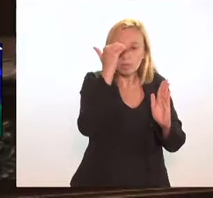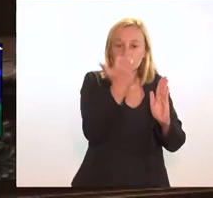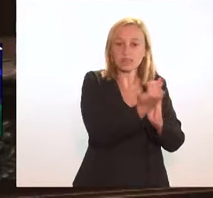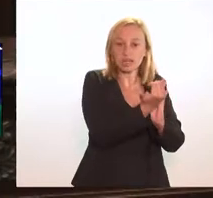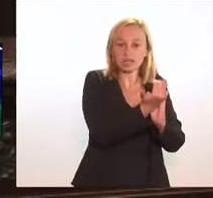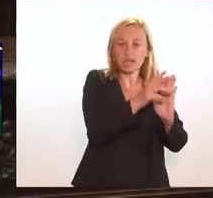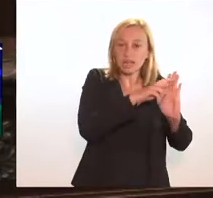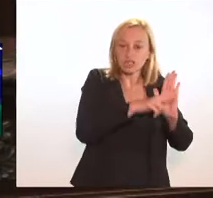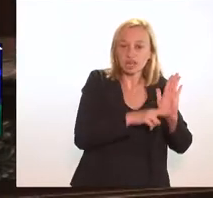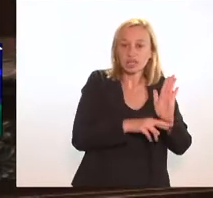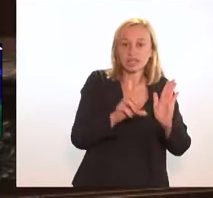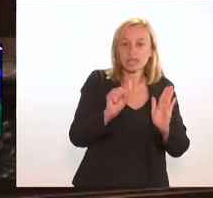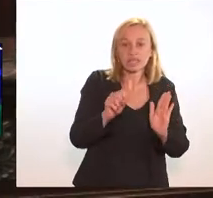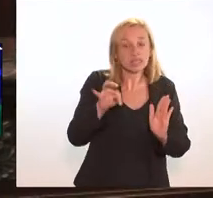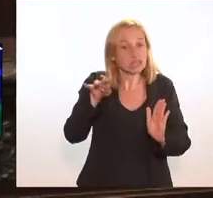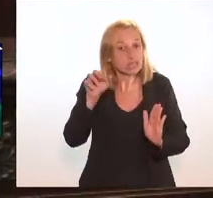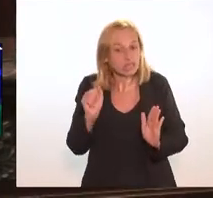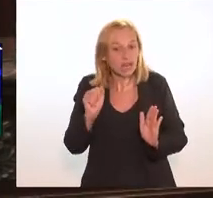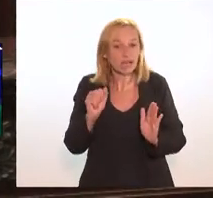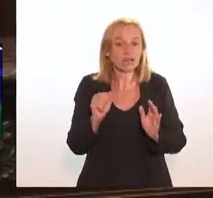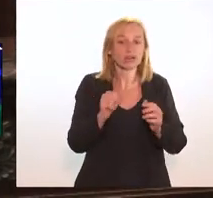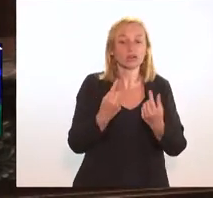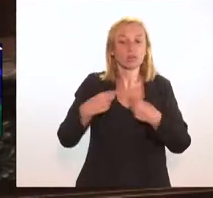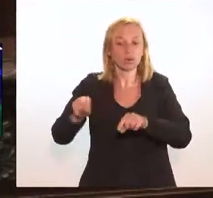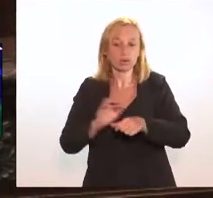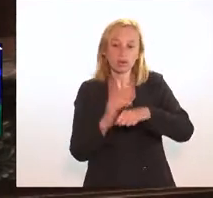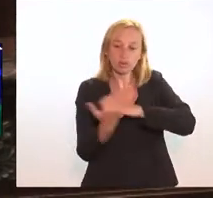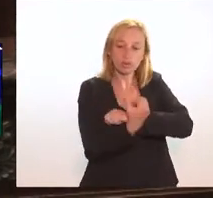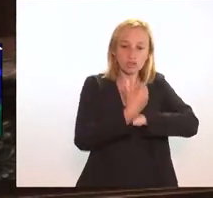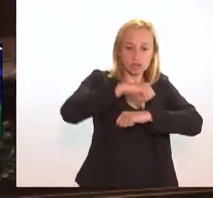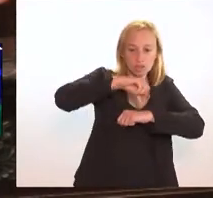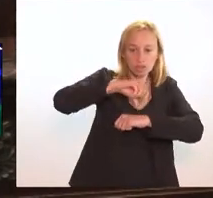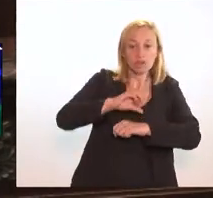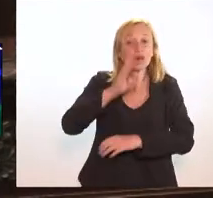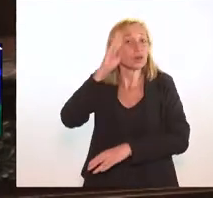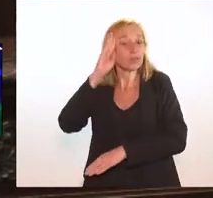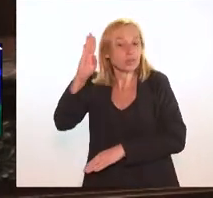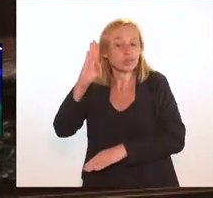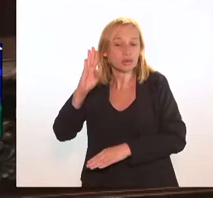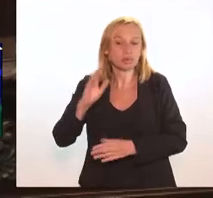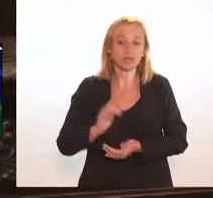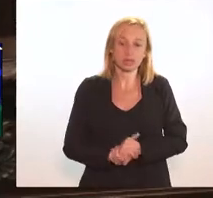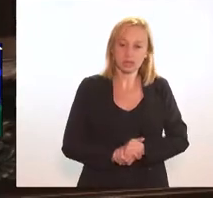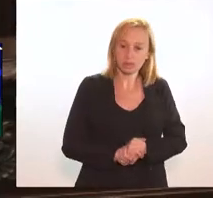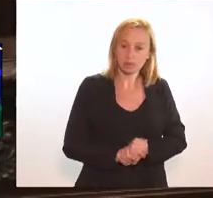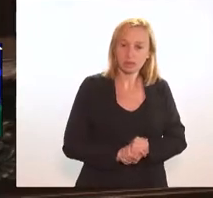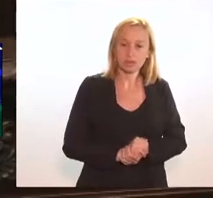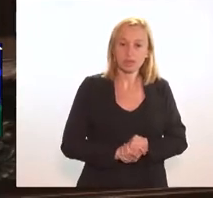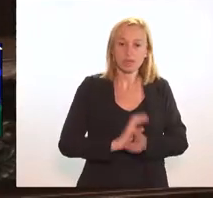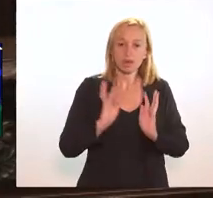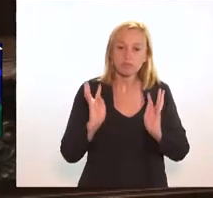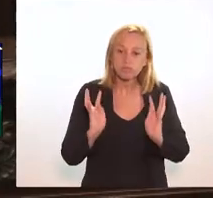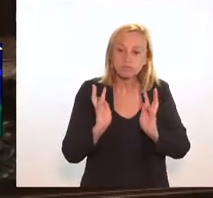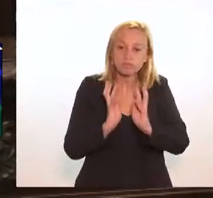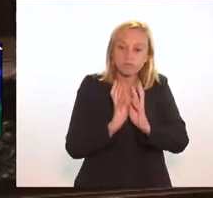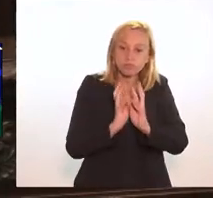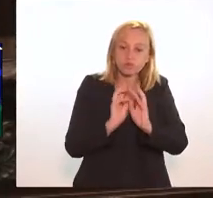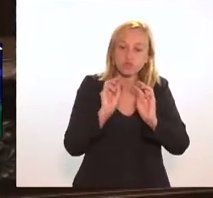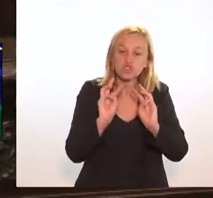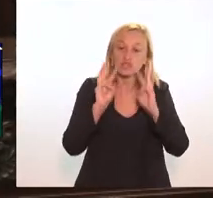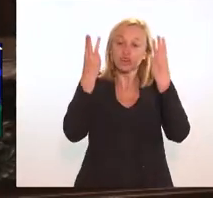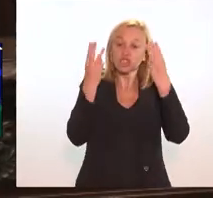Covid-19 e, principalmente, as aglomerações e eventos